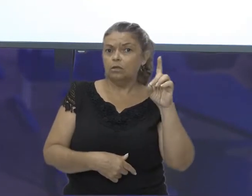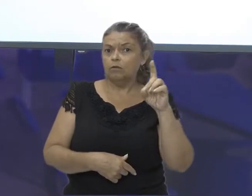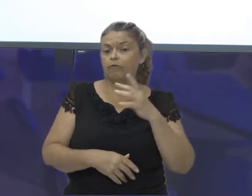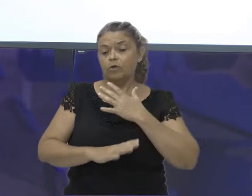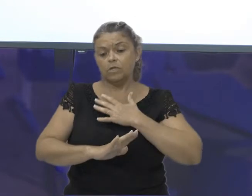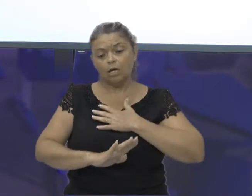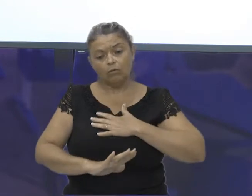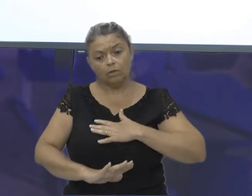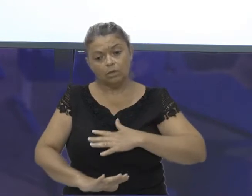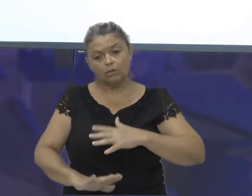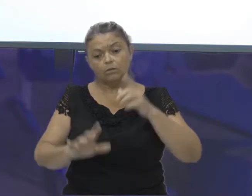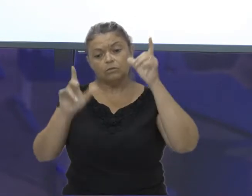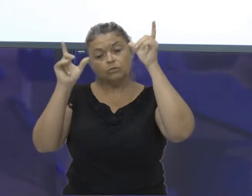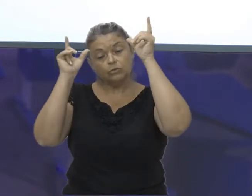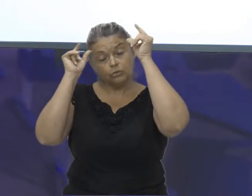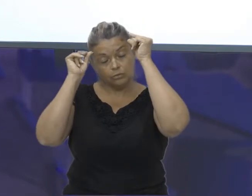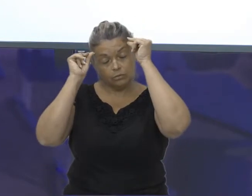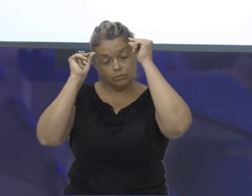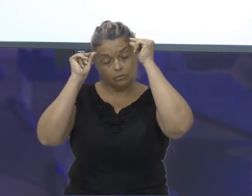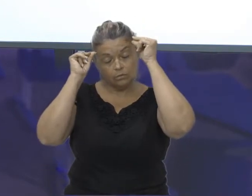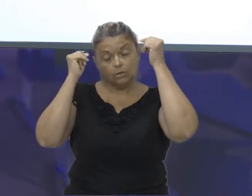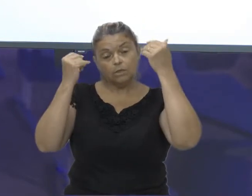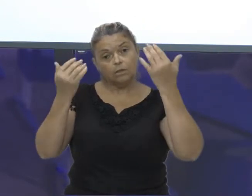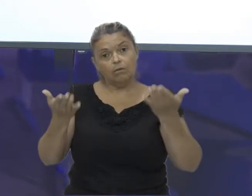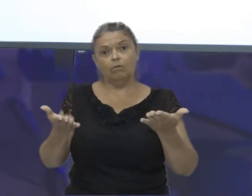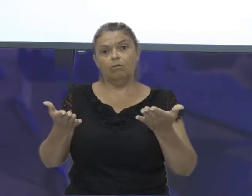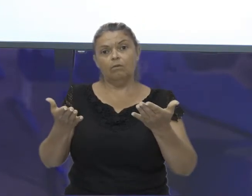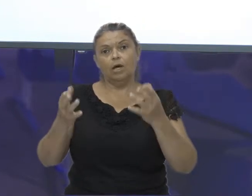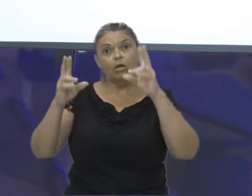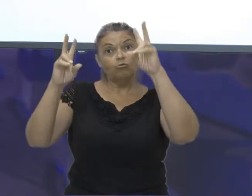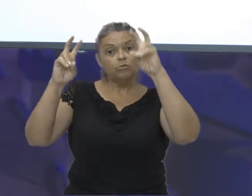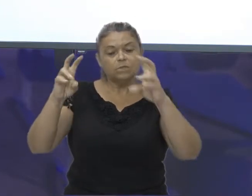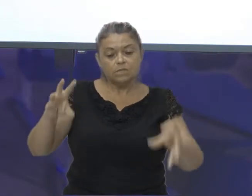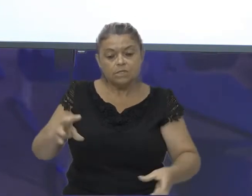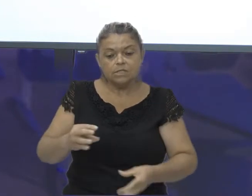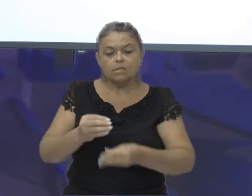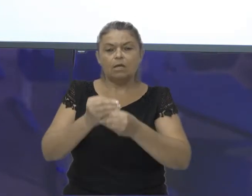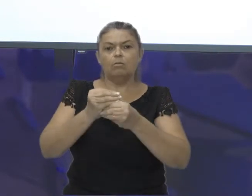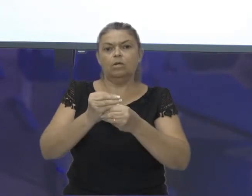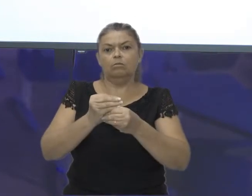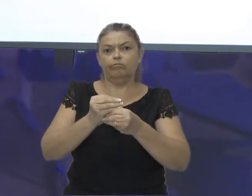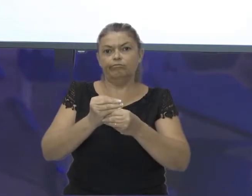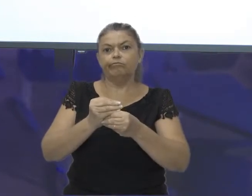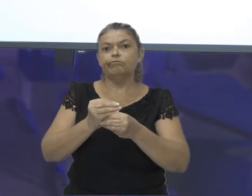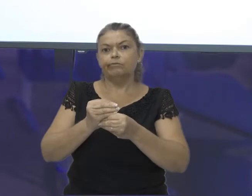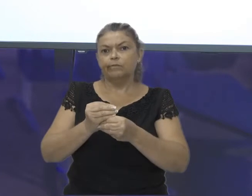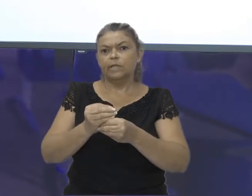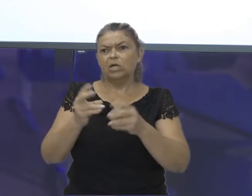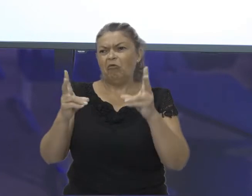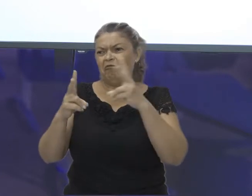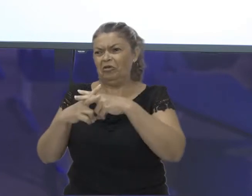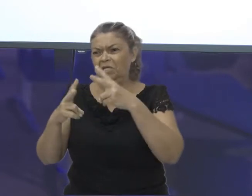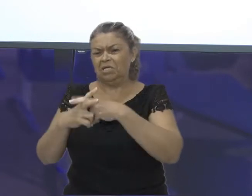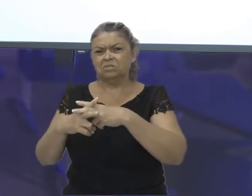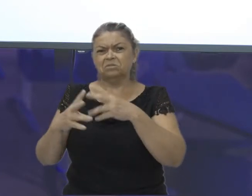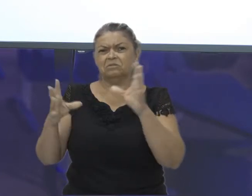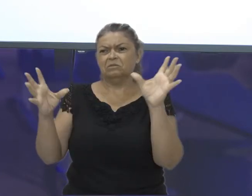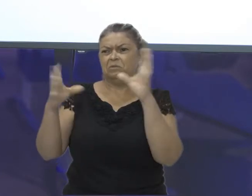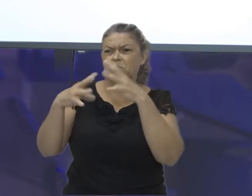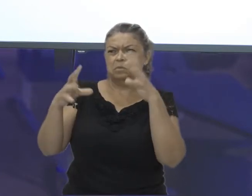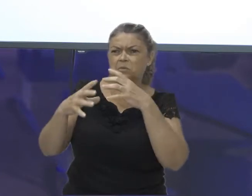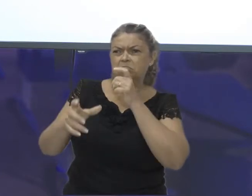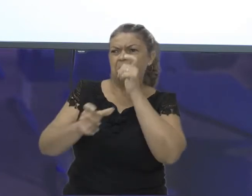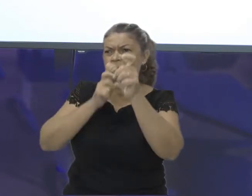assim? Essa é a base da reflexão. Os conflitos muitas vezes acontecem quando nós falamos de